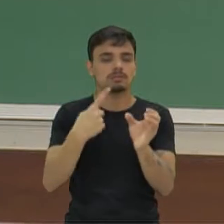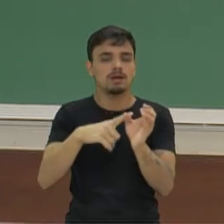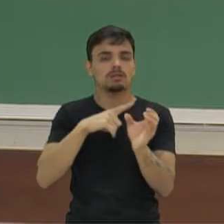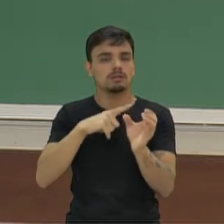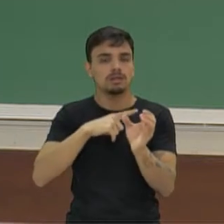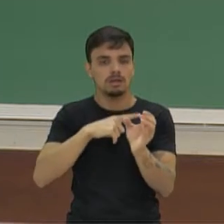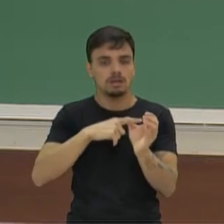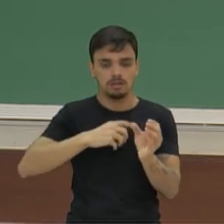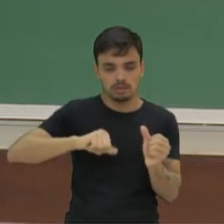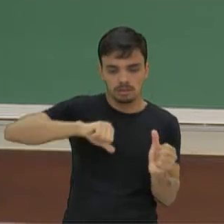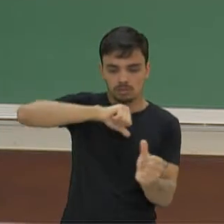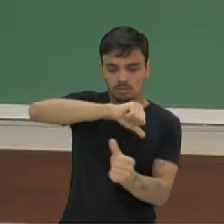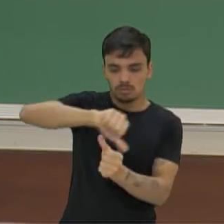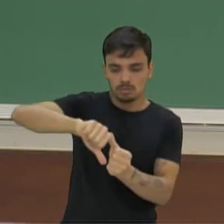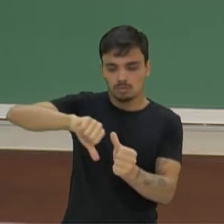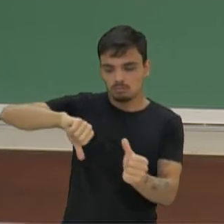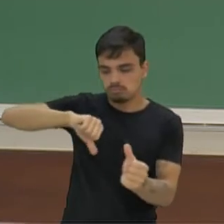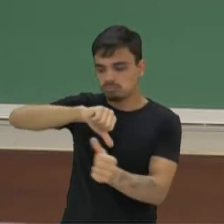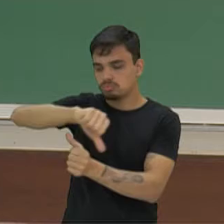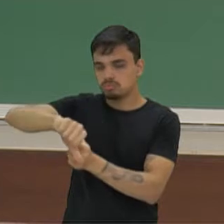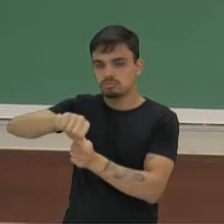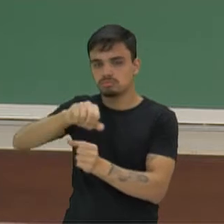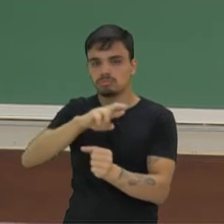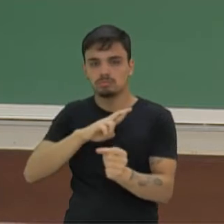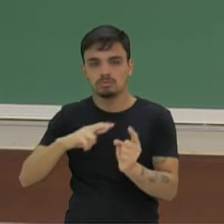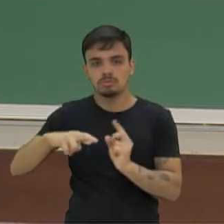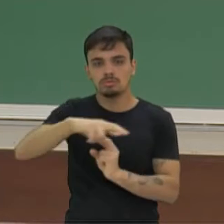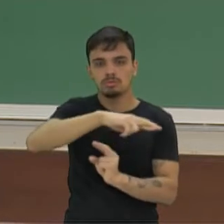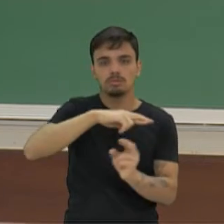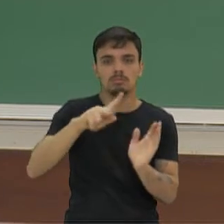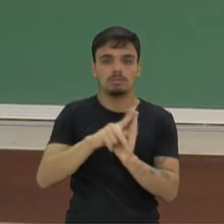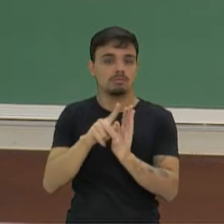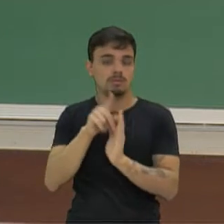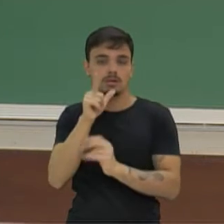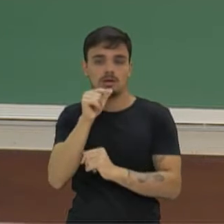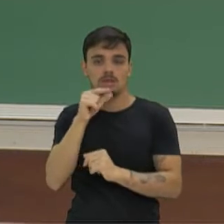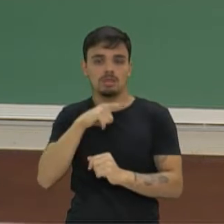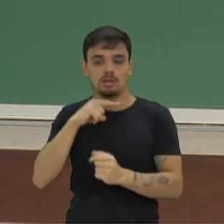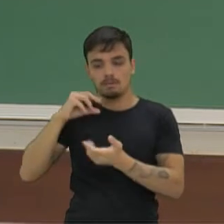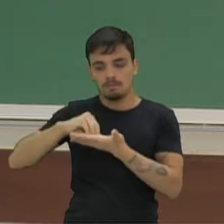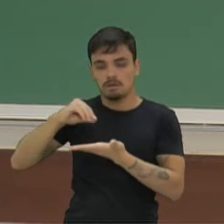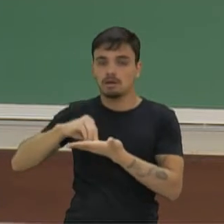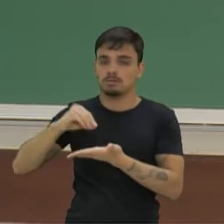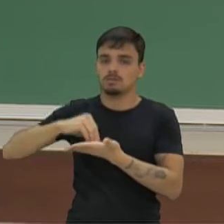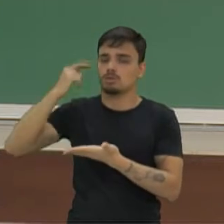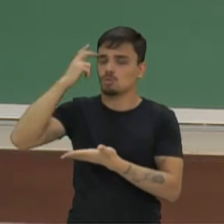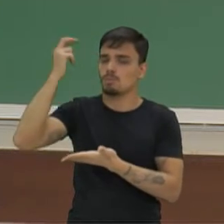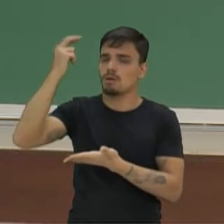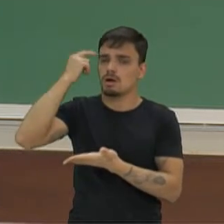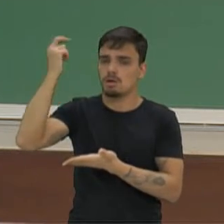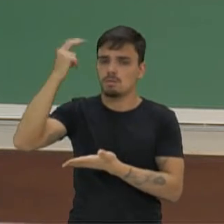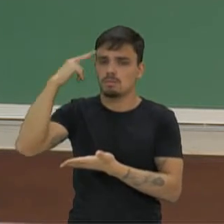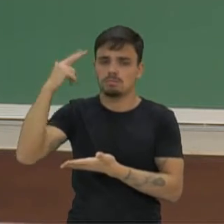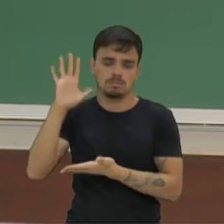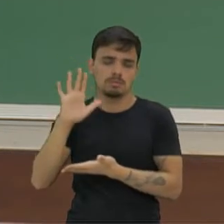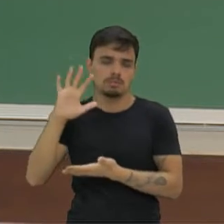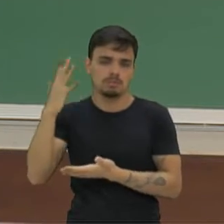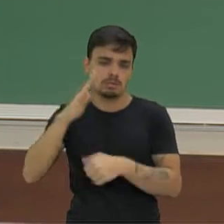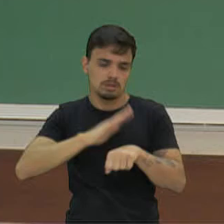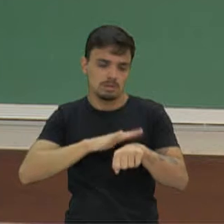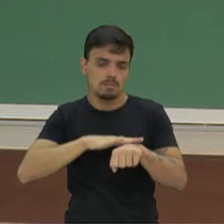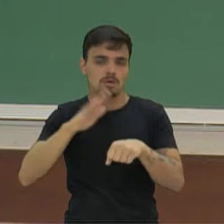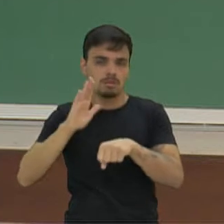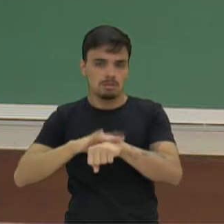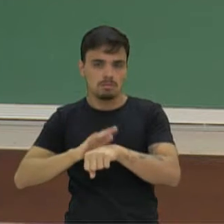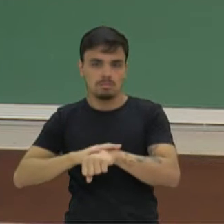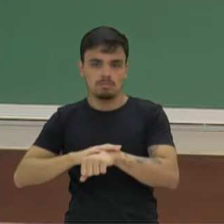rodízio de água. Porque veio estiagem é normal. Isso acontece de tempos em tempos e